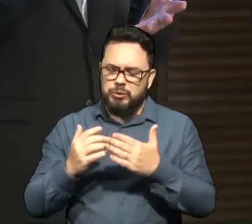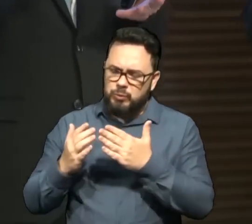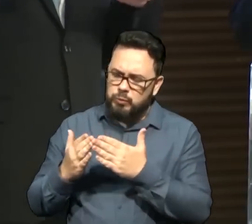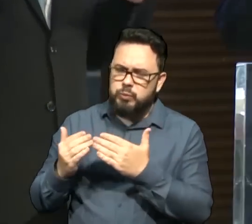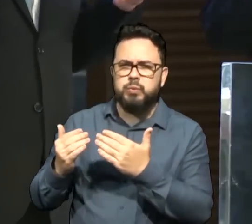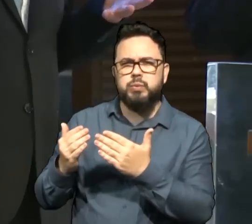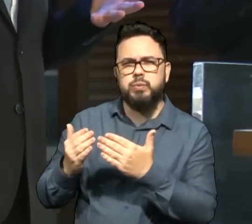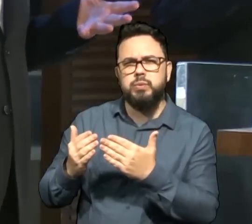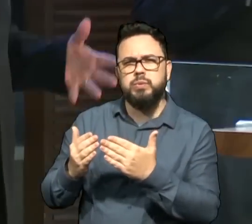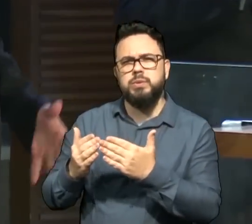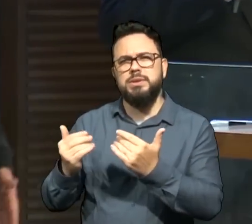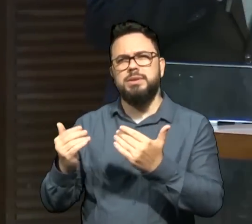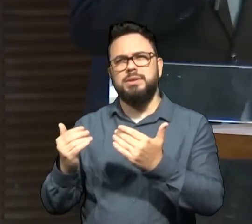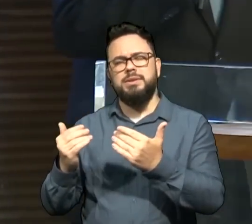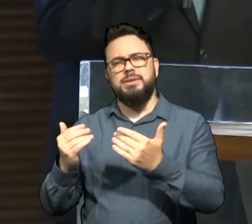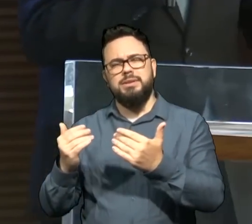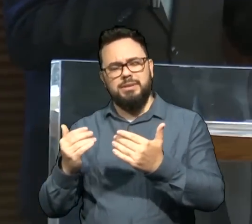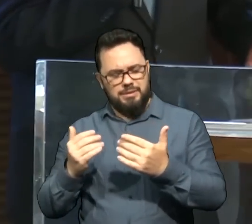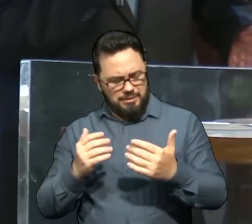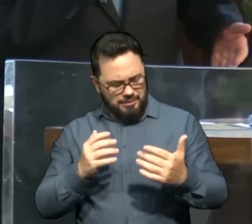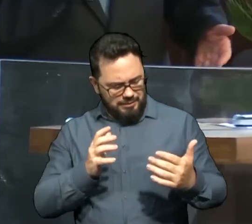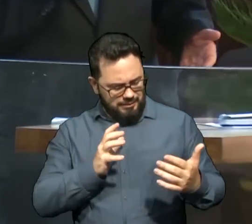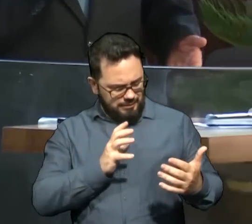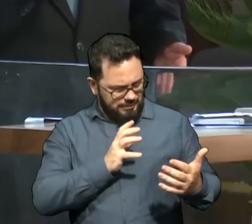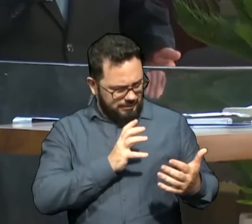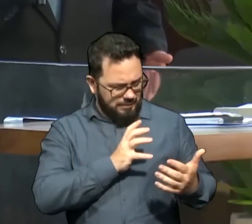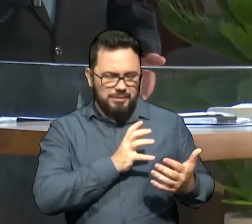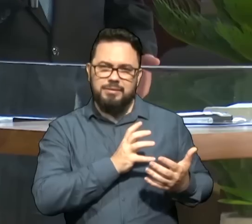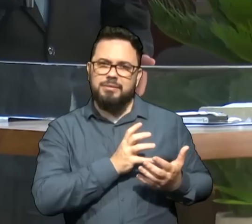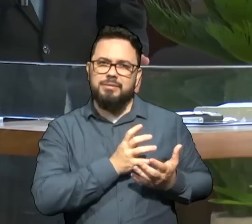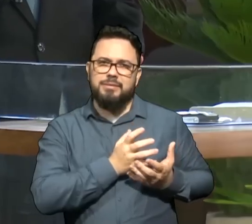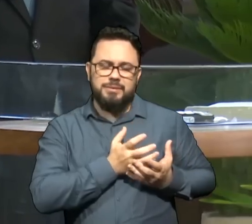Senhor o meu